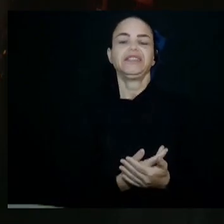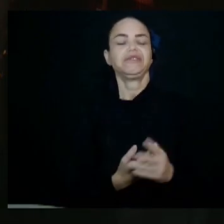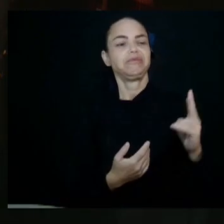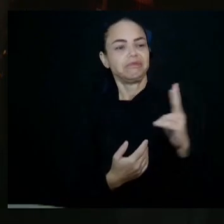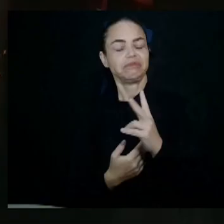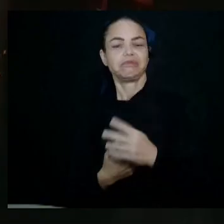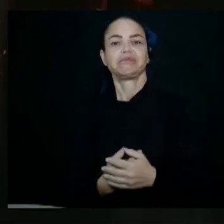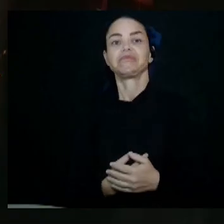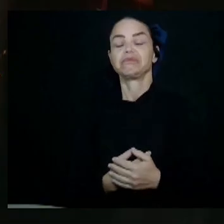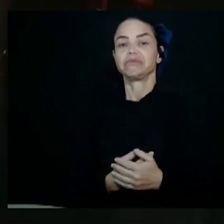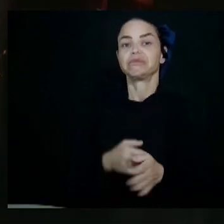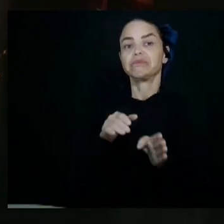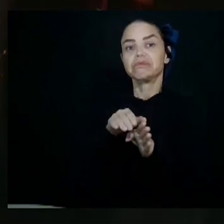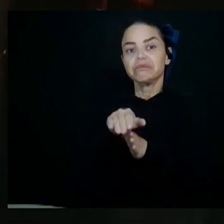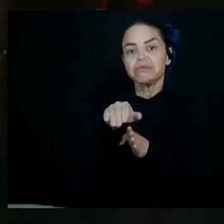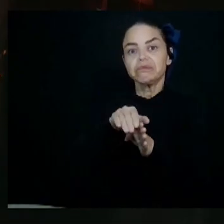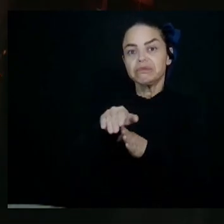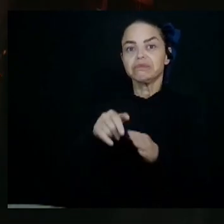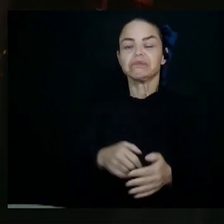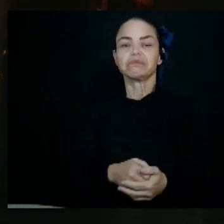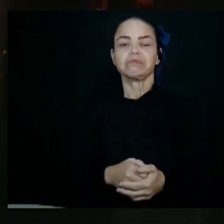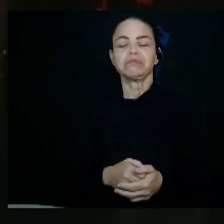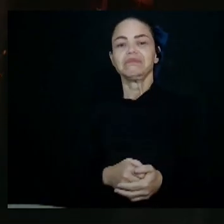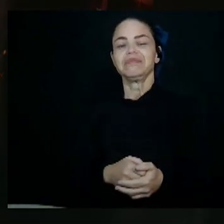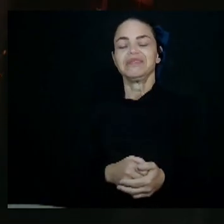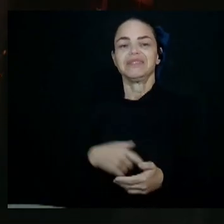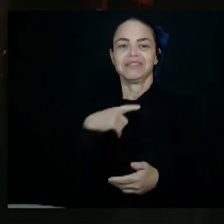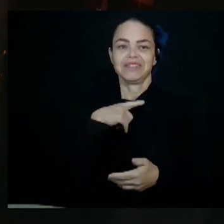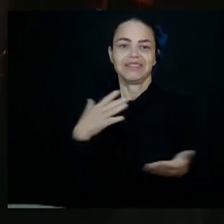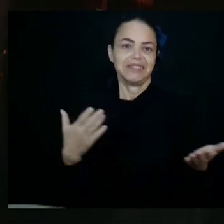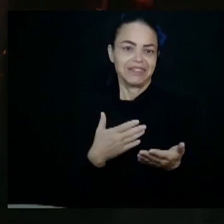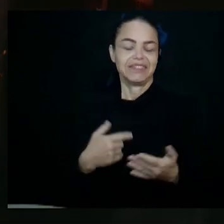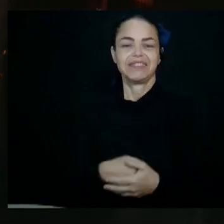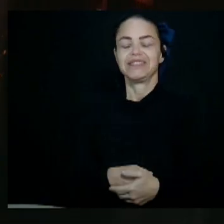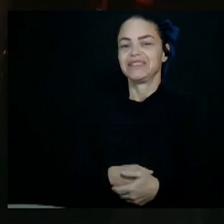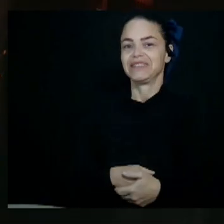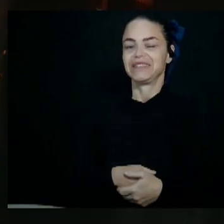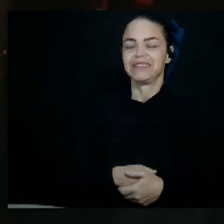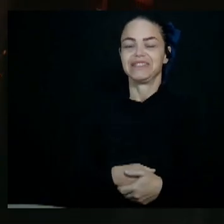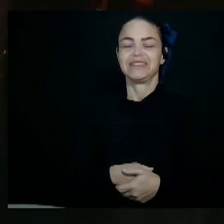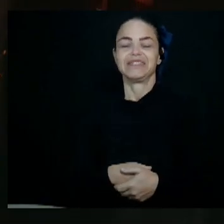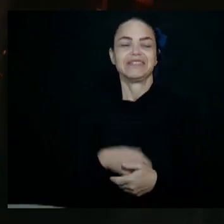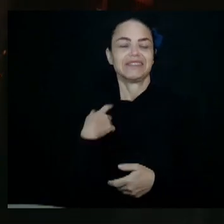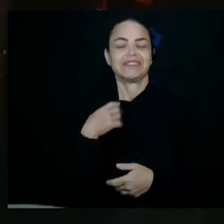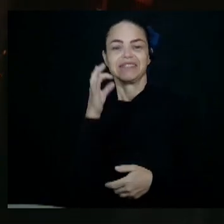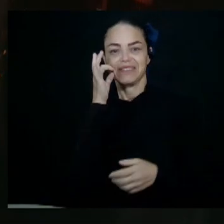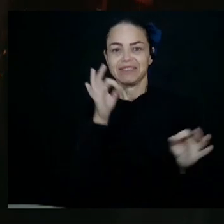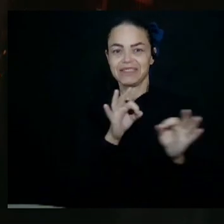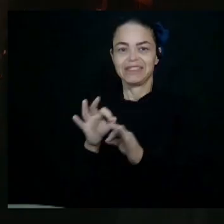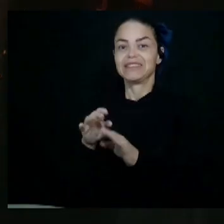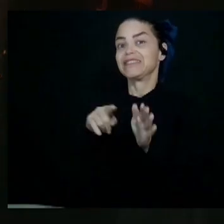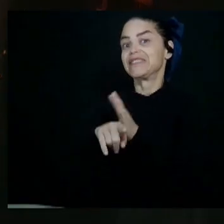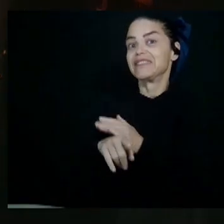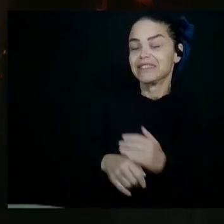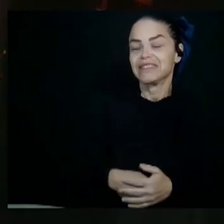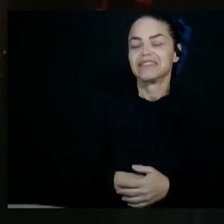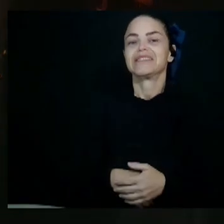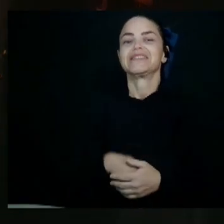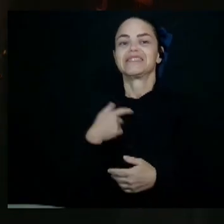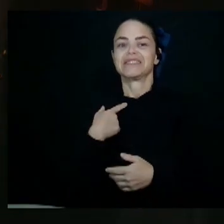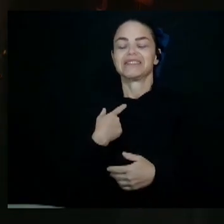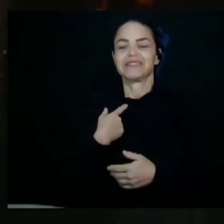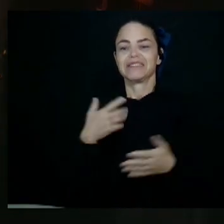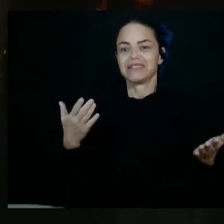quanta orientação em pouco tempo nós recebemos aqui. E os nossos telespectadores têm perguntas para vocês e a gente vai colocar no ar